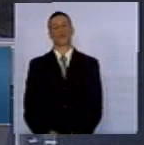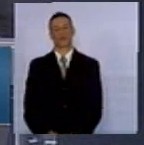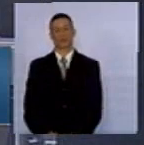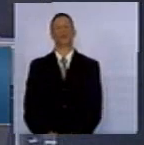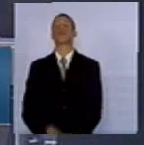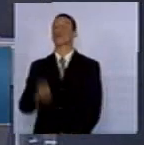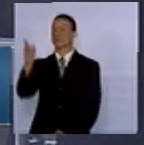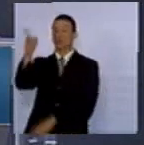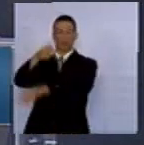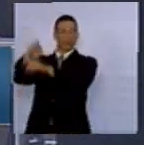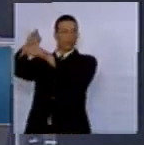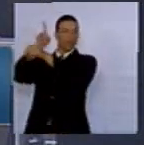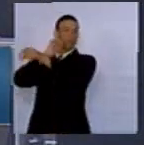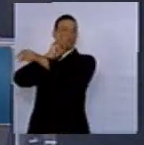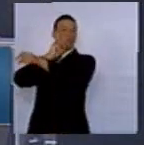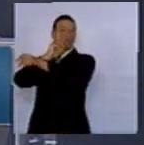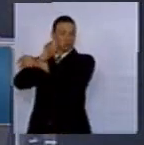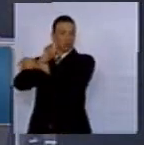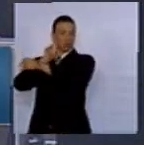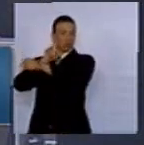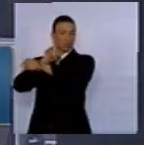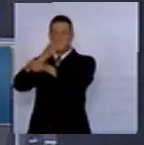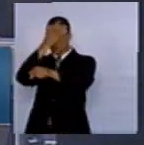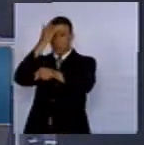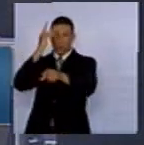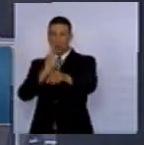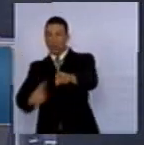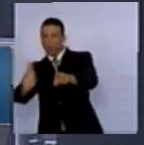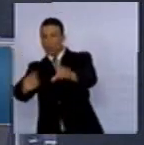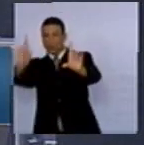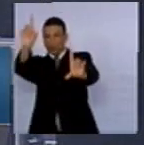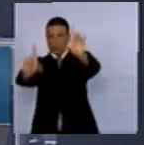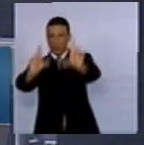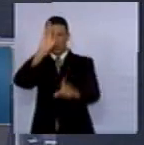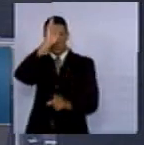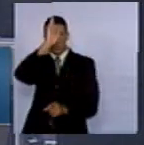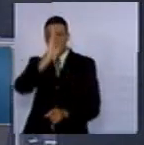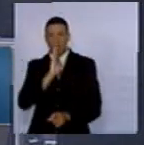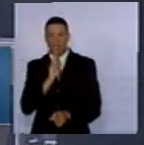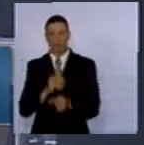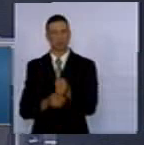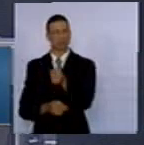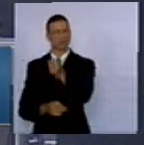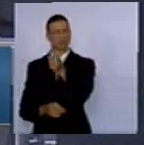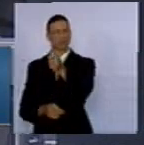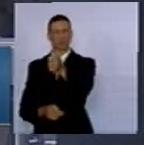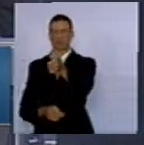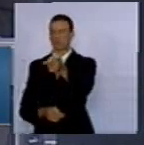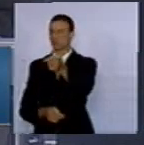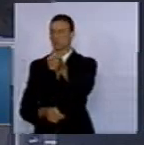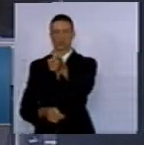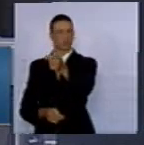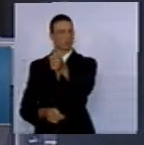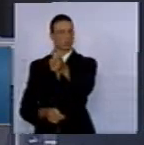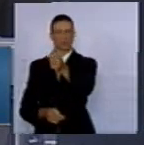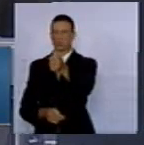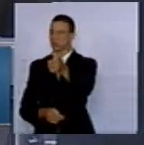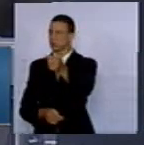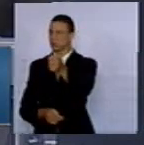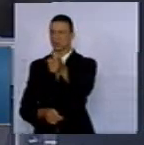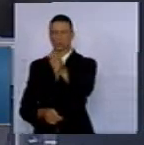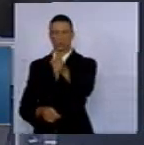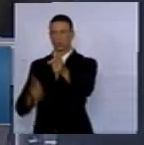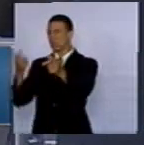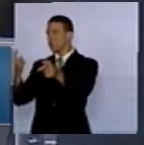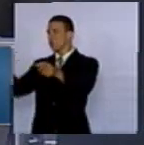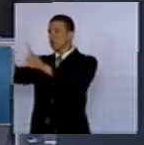nos Estados Unidos hoje aí risório o número da quantidade de pessoas ou domicílios que ainda recebem exclusivamente televisão